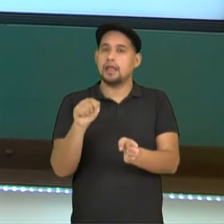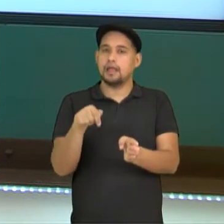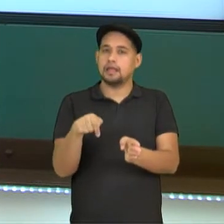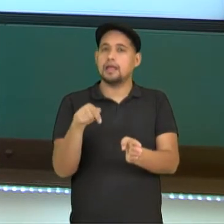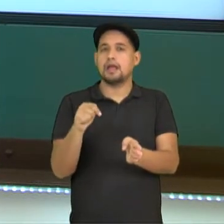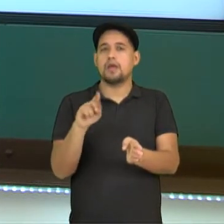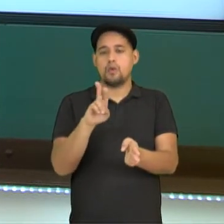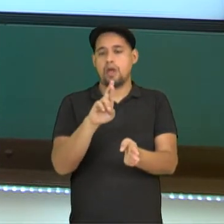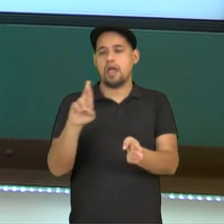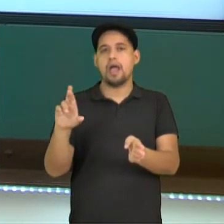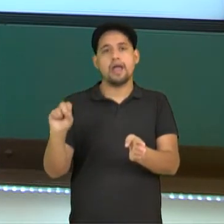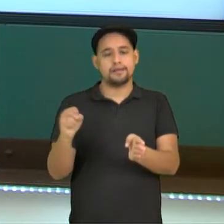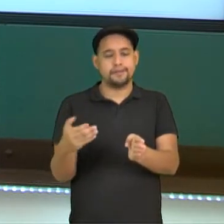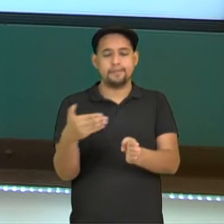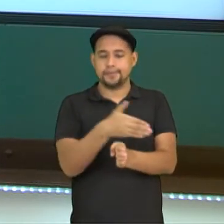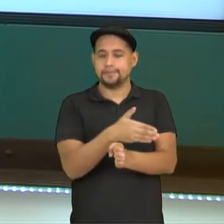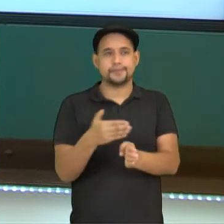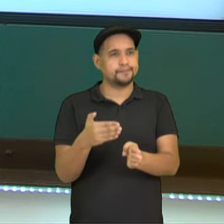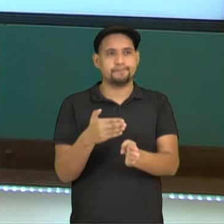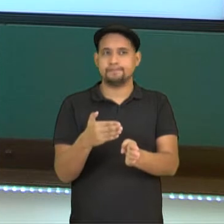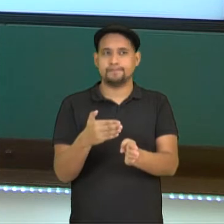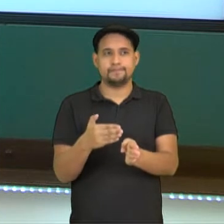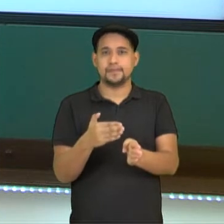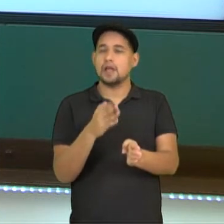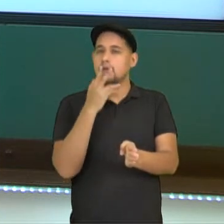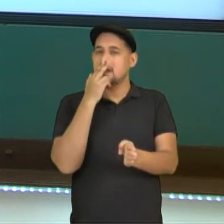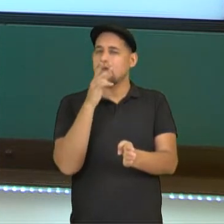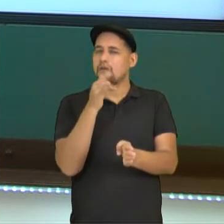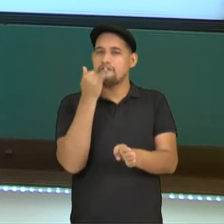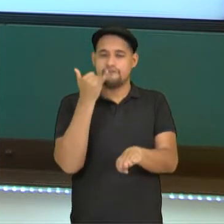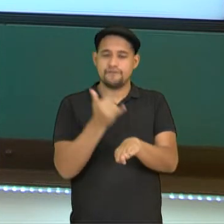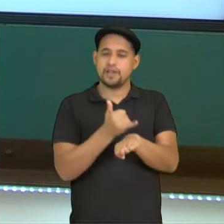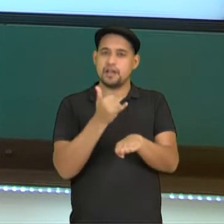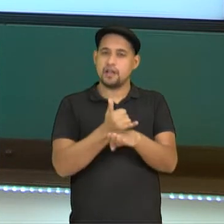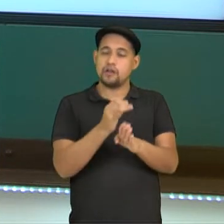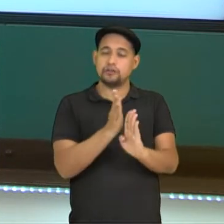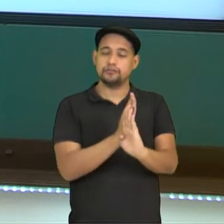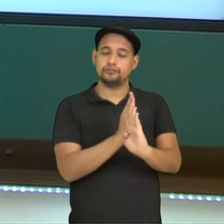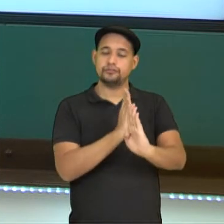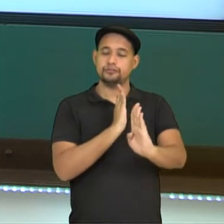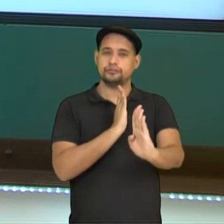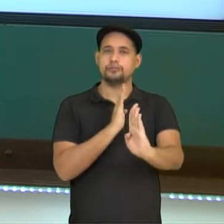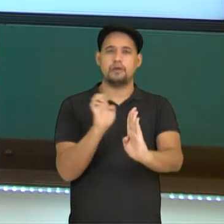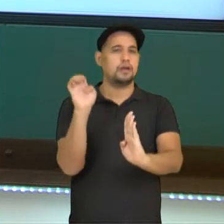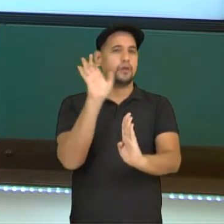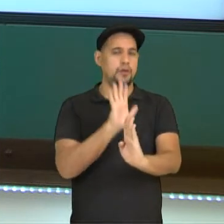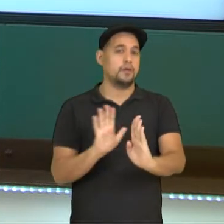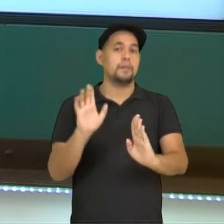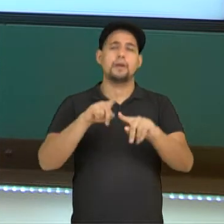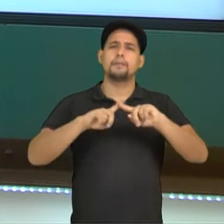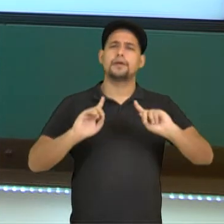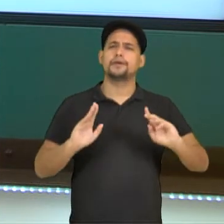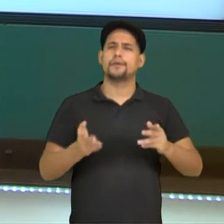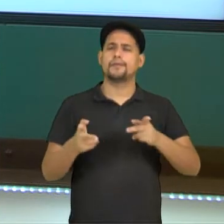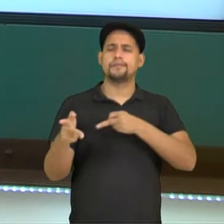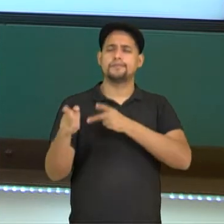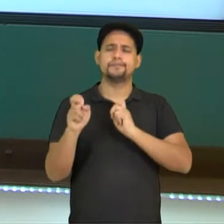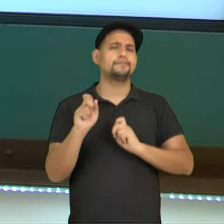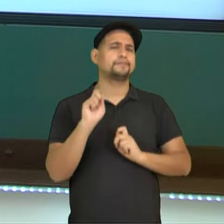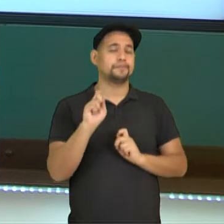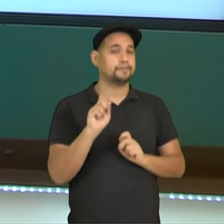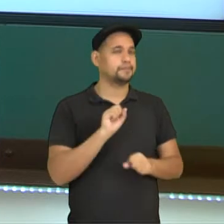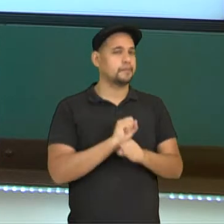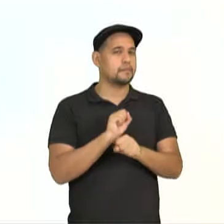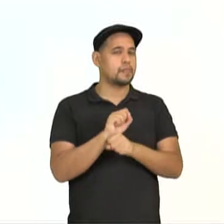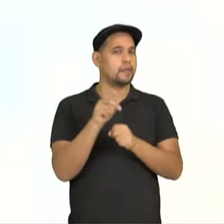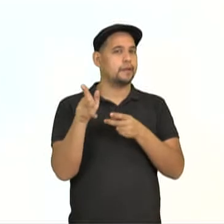capitalismo dos Estados Unidos. Uma cortina de ferro dividiu a Europa. Agora, observando, vou te dar mais um